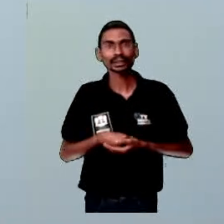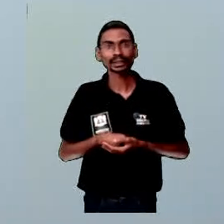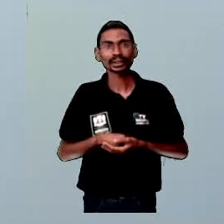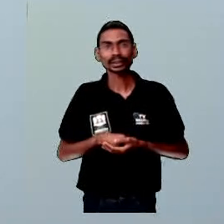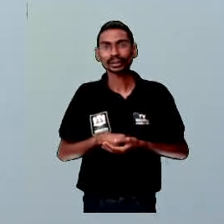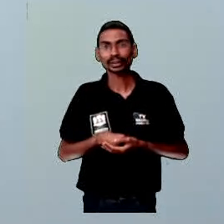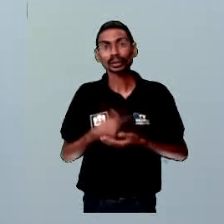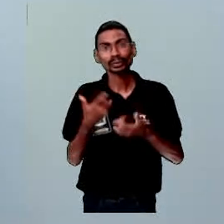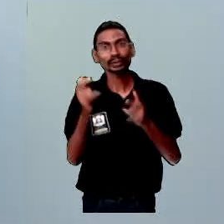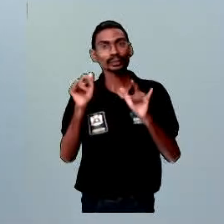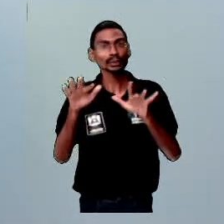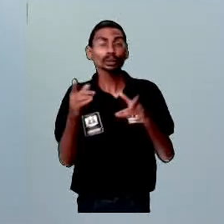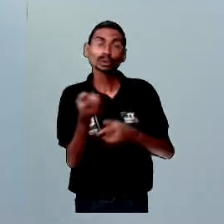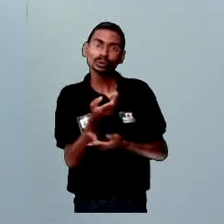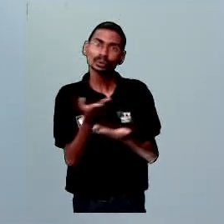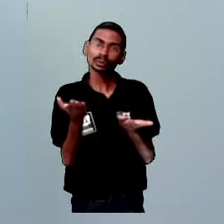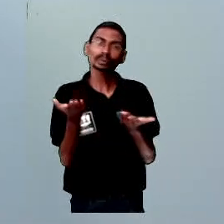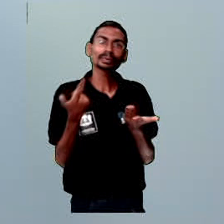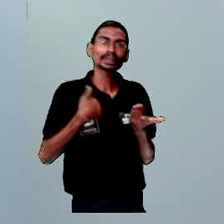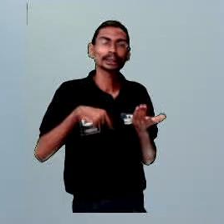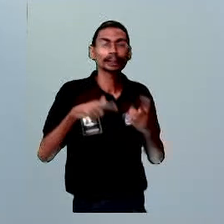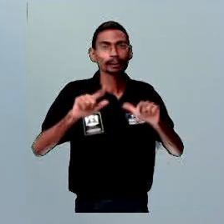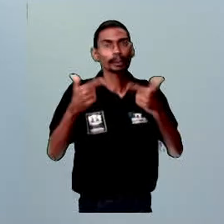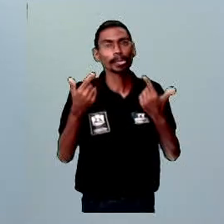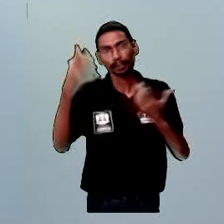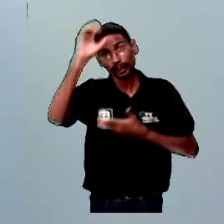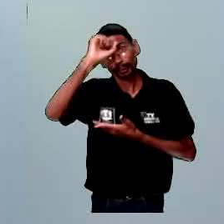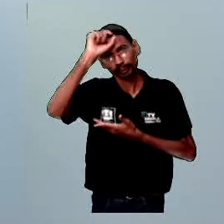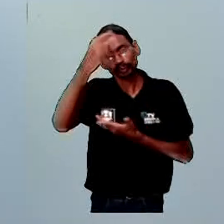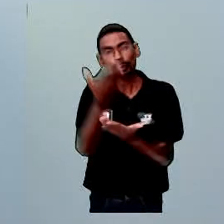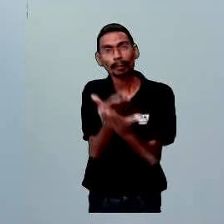esse desafio. Espero que vocês tenham aprendido aqui nessa